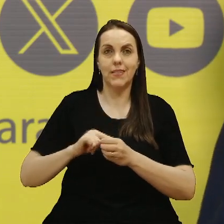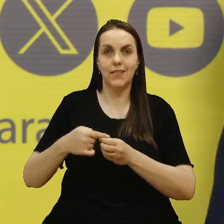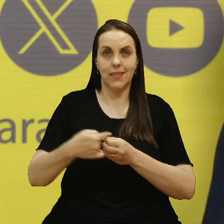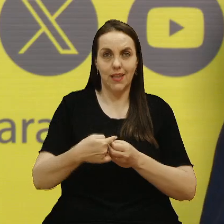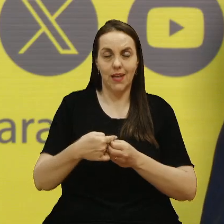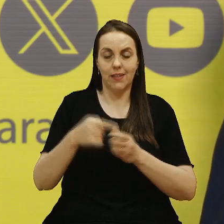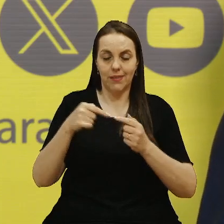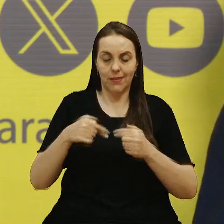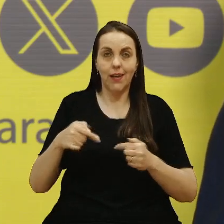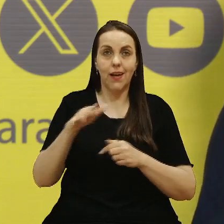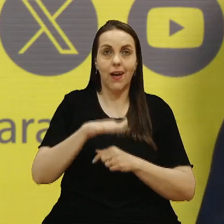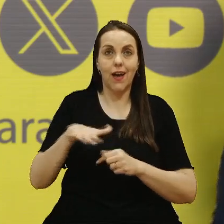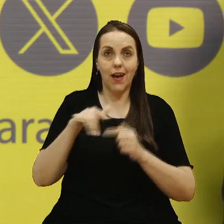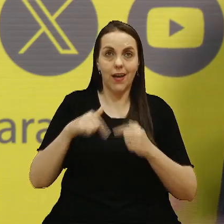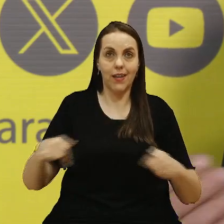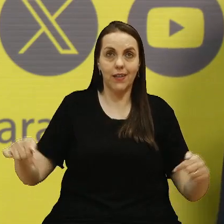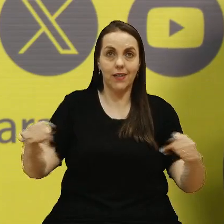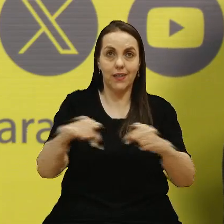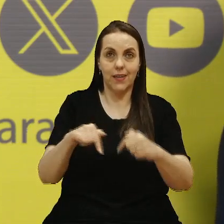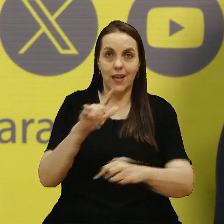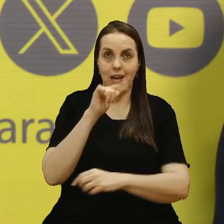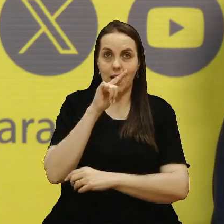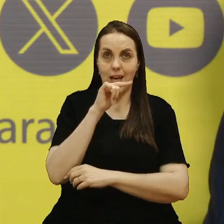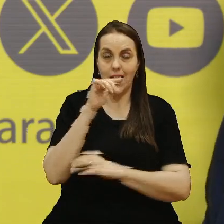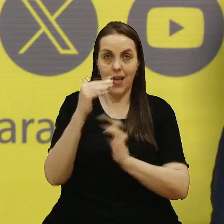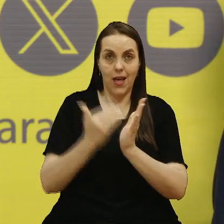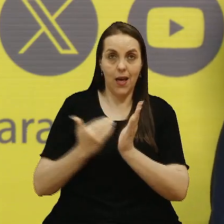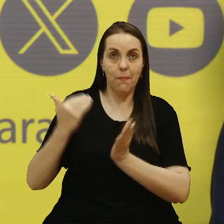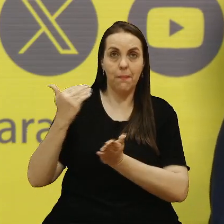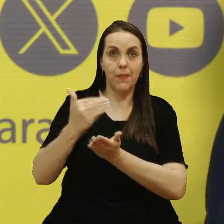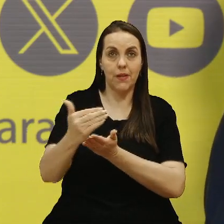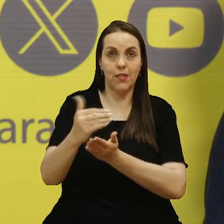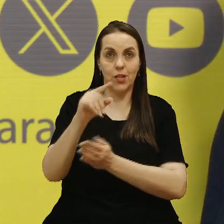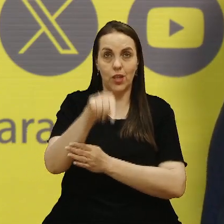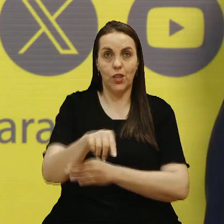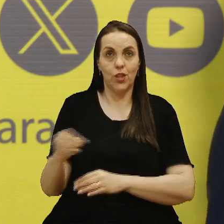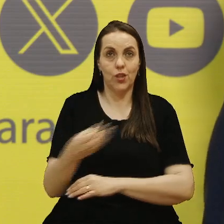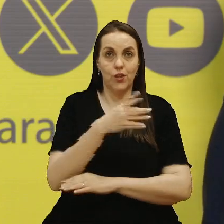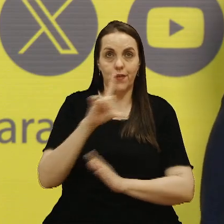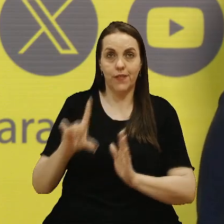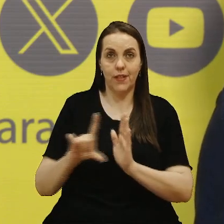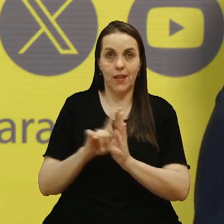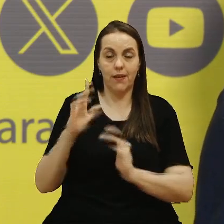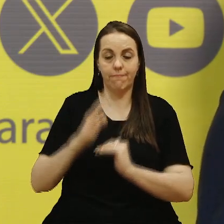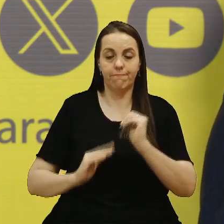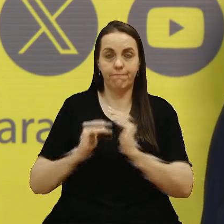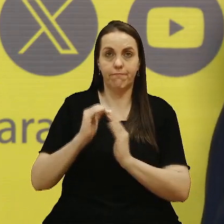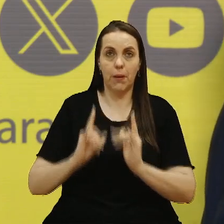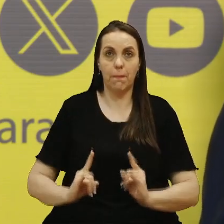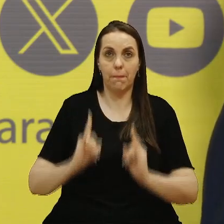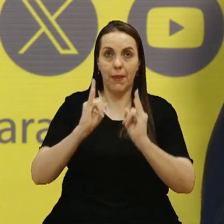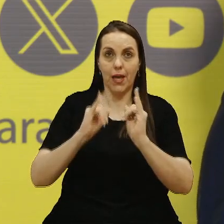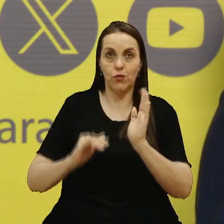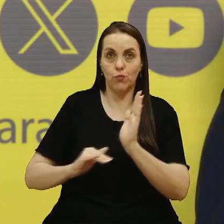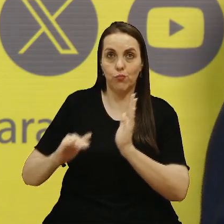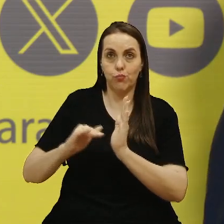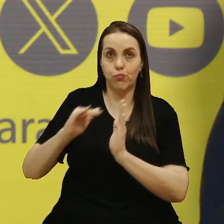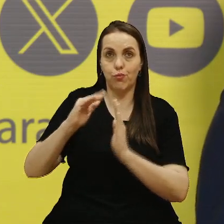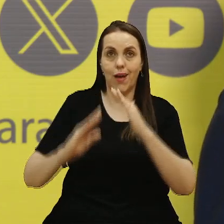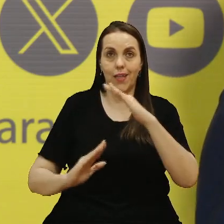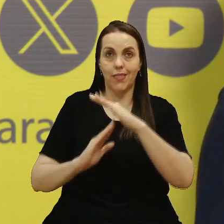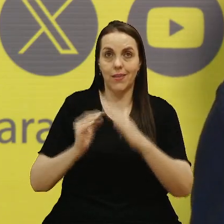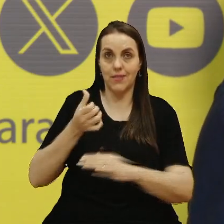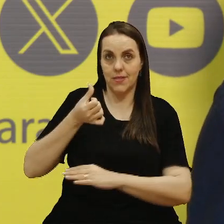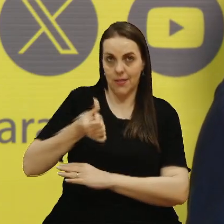da bacia de captação, a partir da nova lei, vai poder construir até prédio de 6 andares nessas áreas aí. Casas,